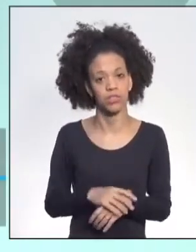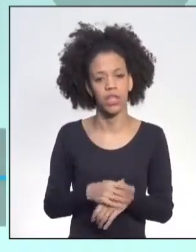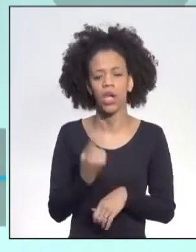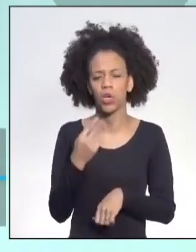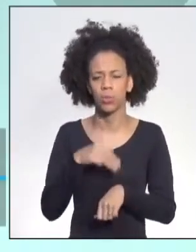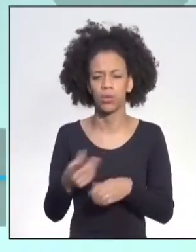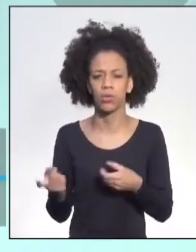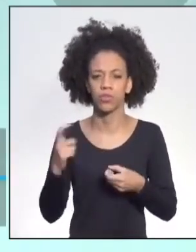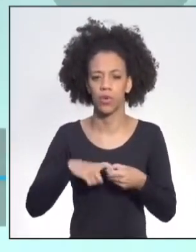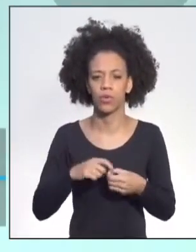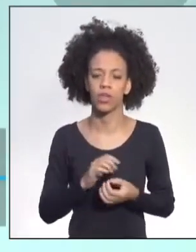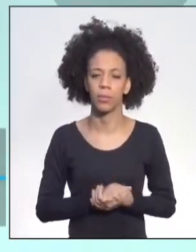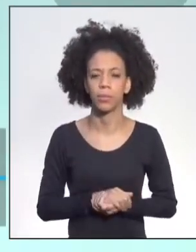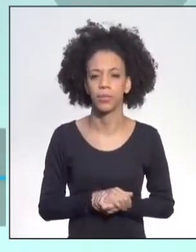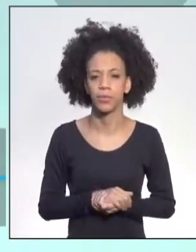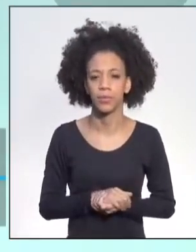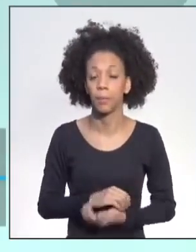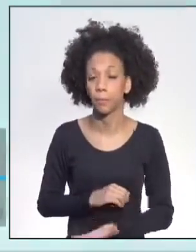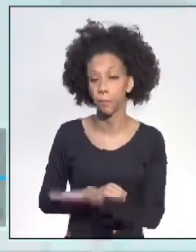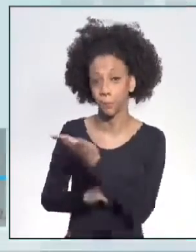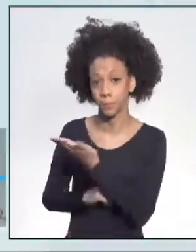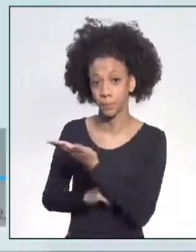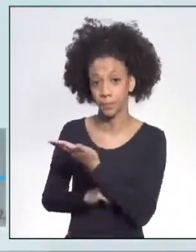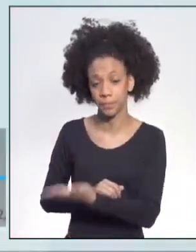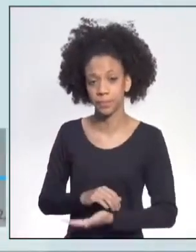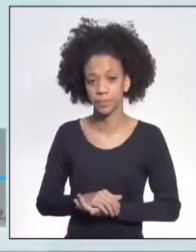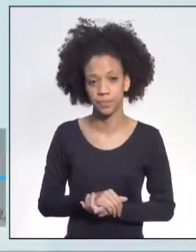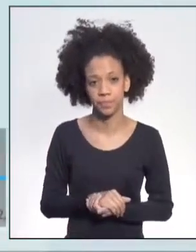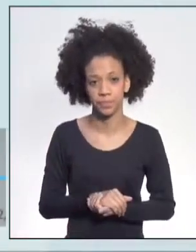minuto nós voltamos. Vou colocar na tela.